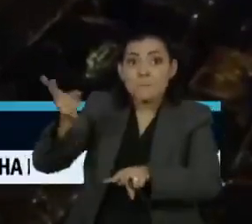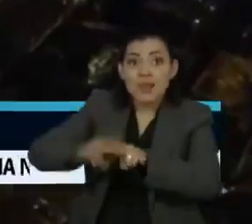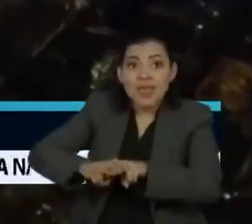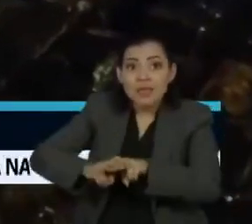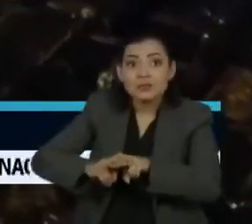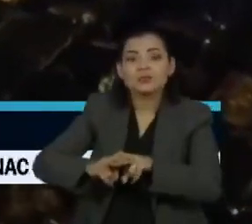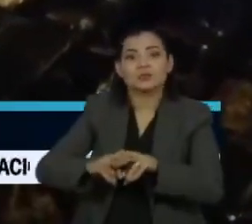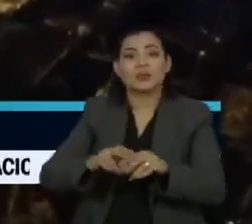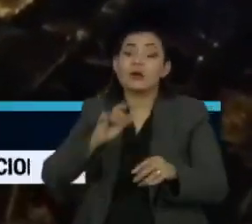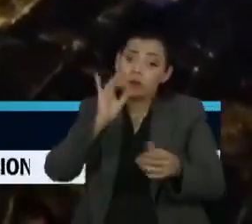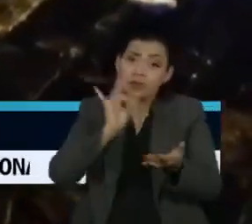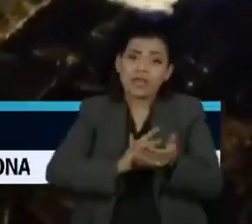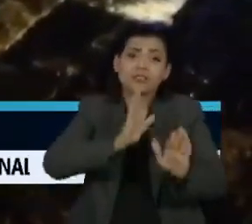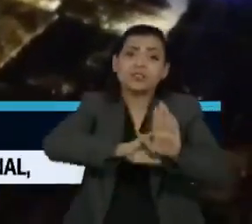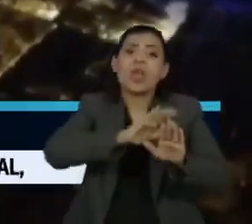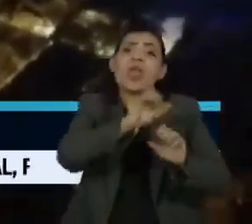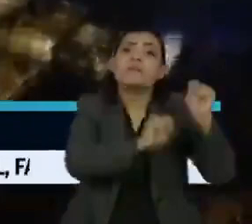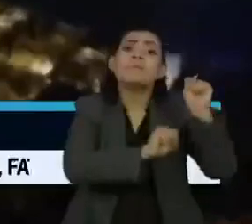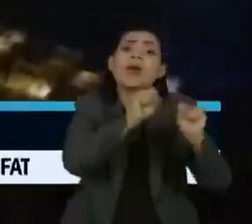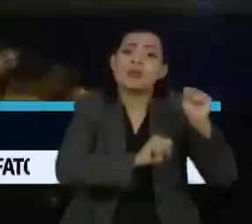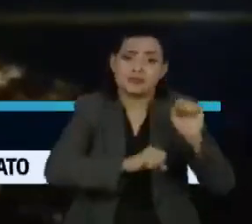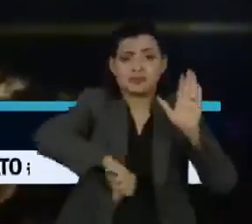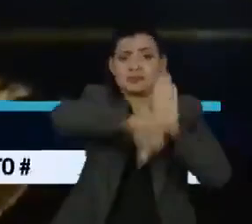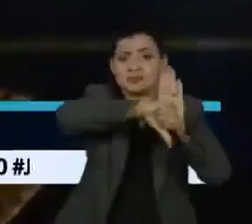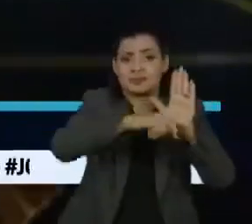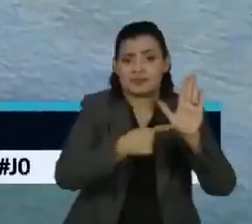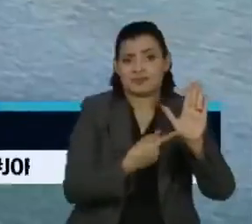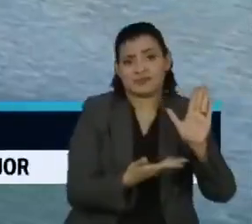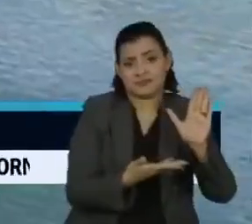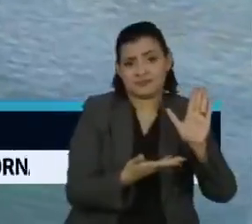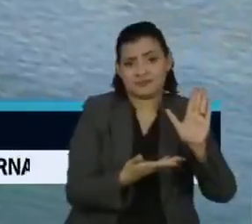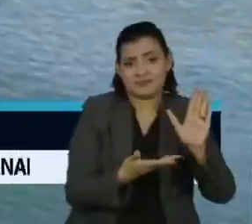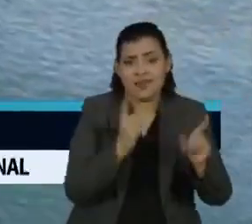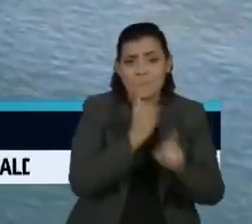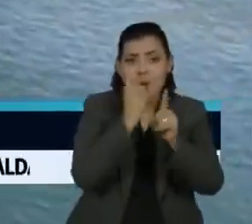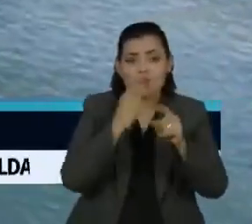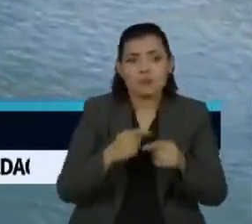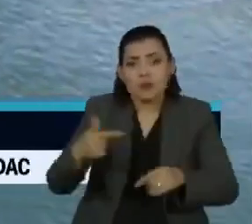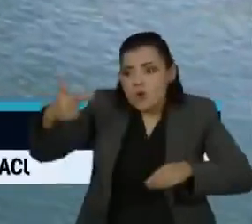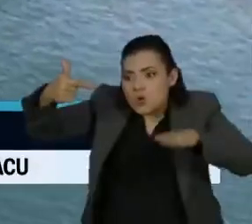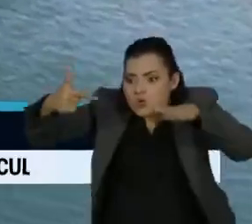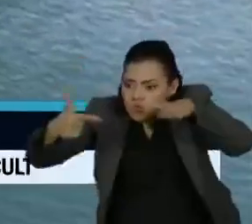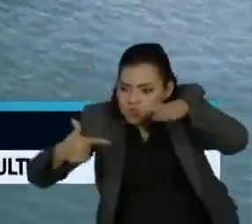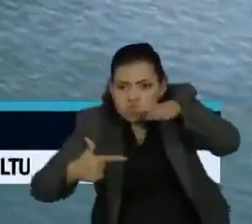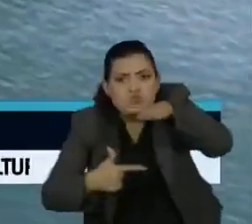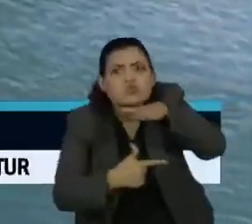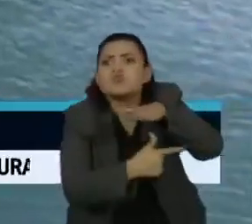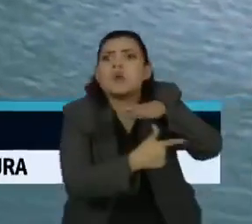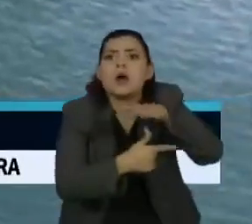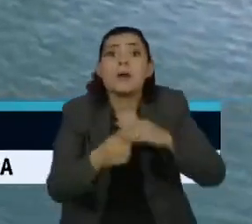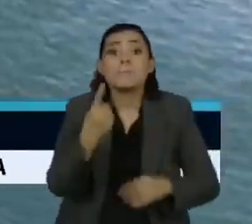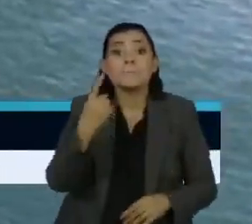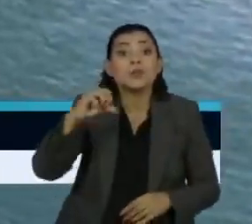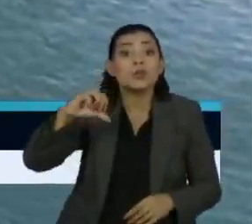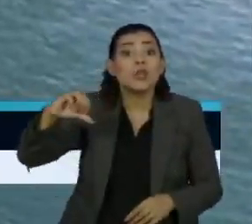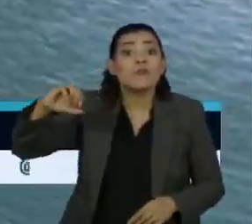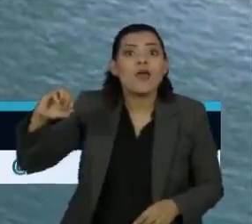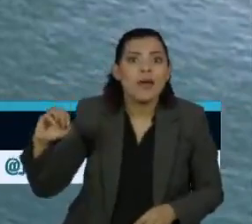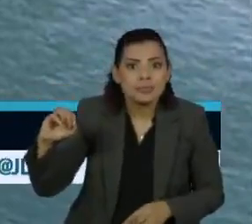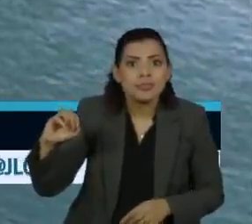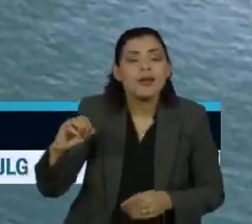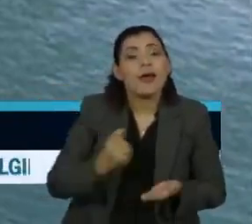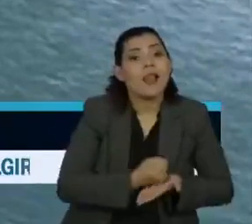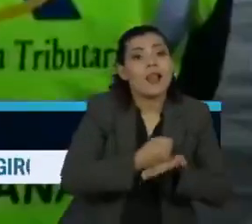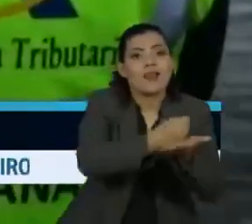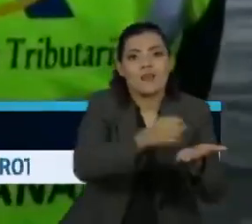empresa ilícita, elas são mais facilmente detectáveis. Esse tipo de embarcação começou a ser usado na década de 90 para levar